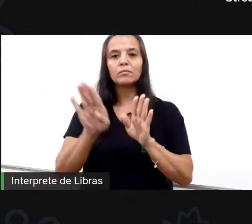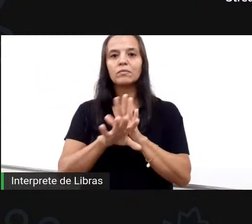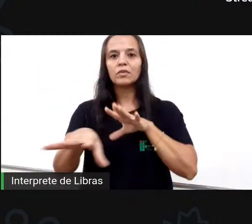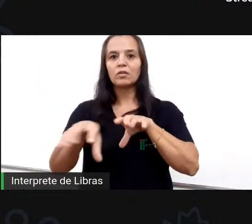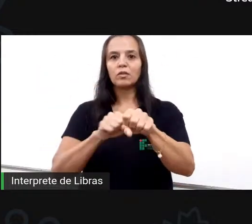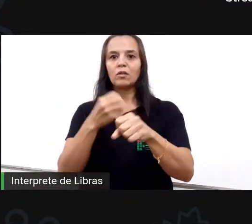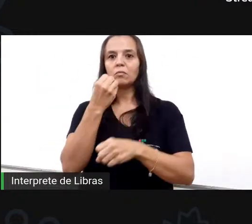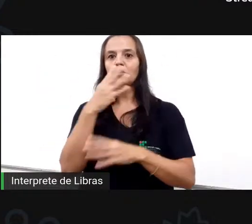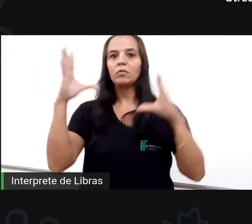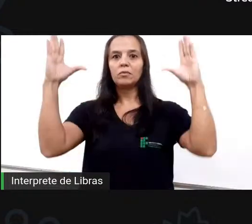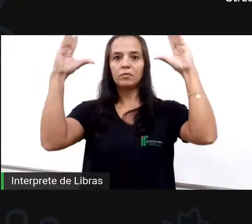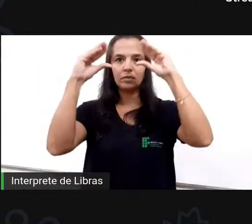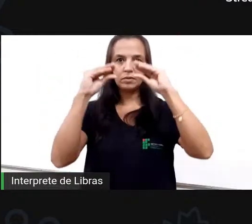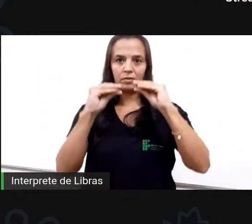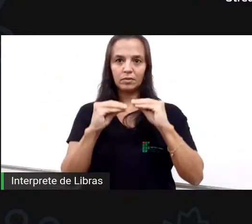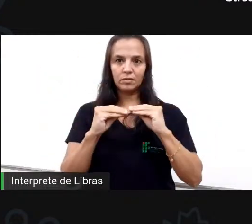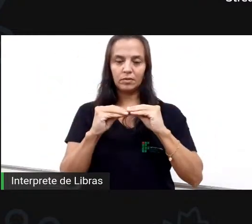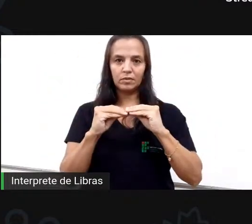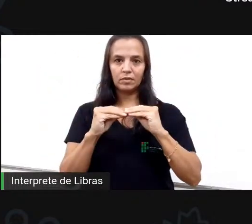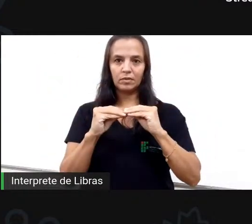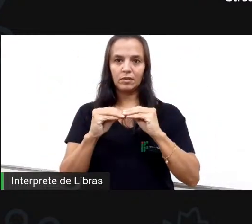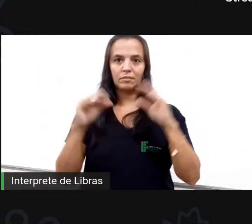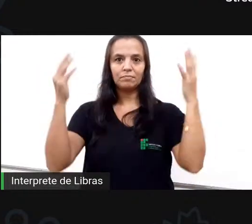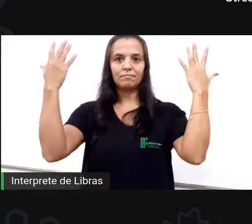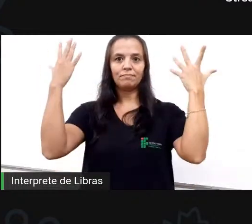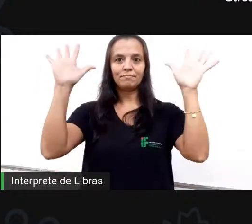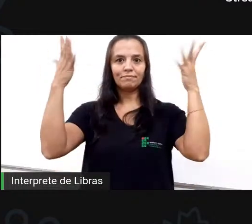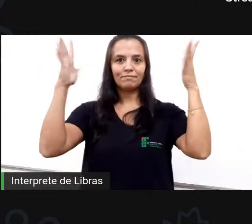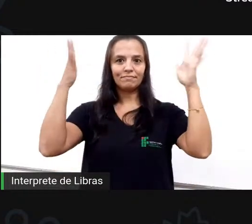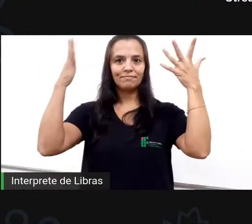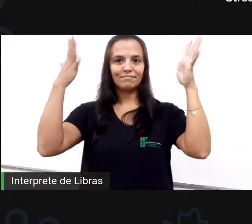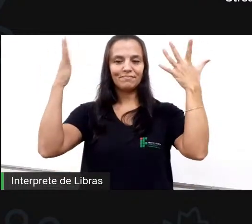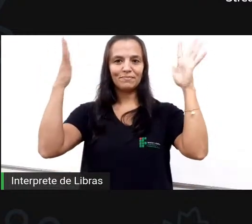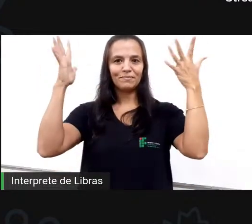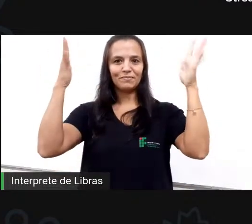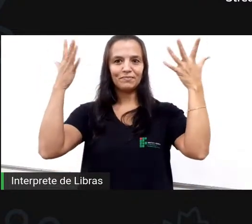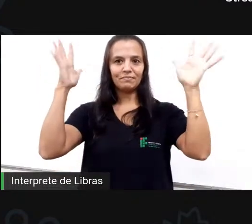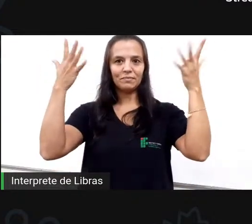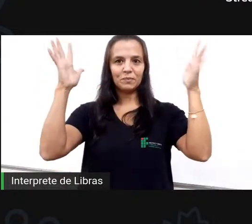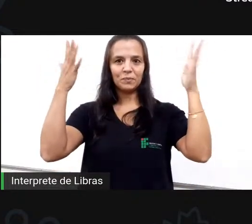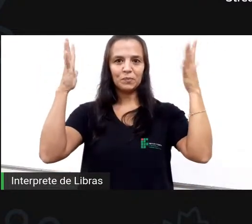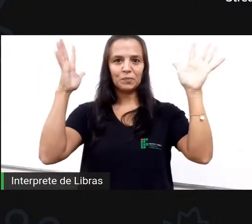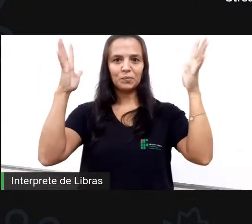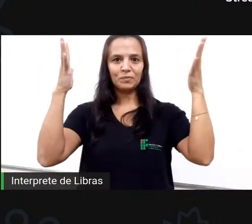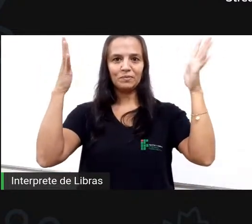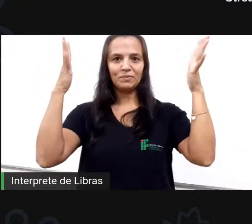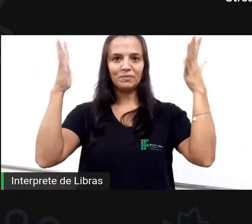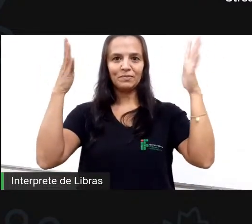noite a todos e uma salva de palmas para estes formados de hoje.